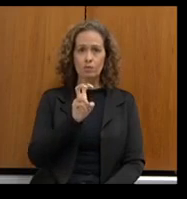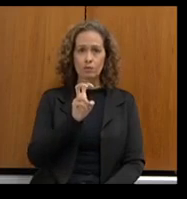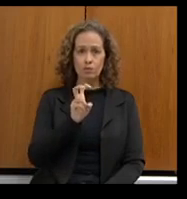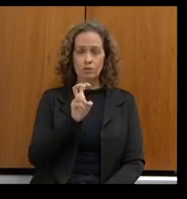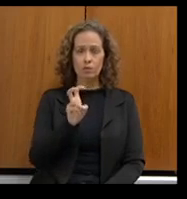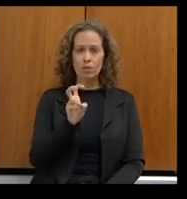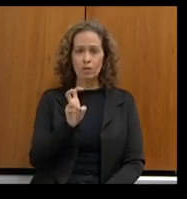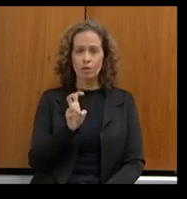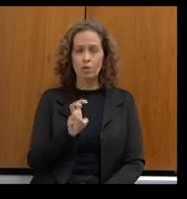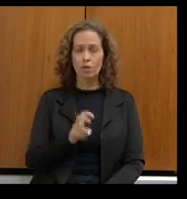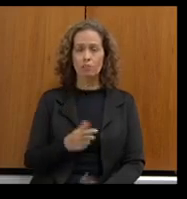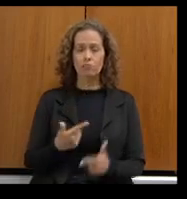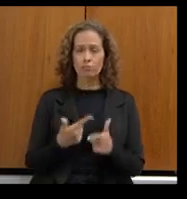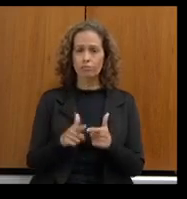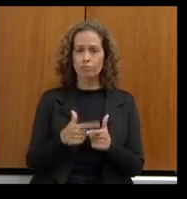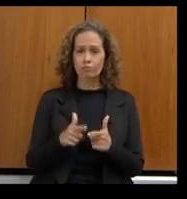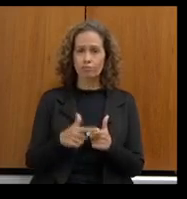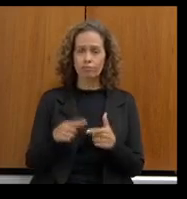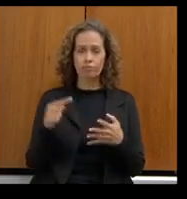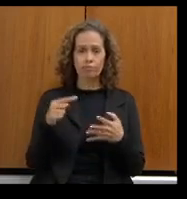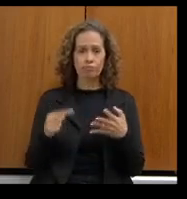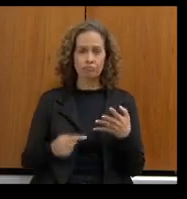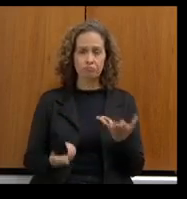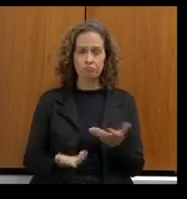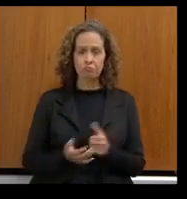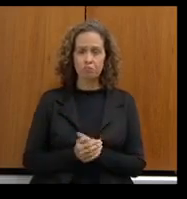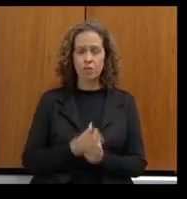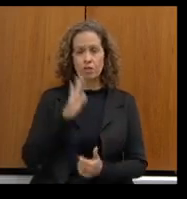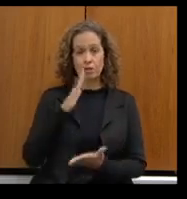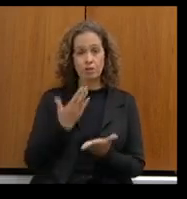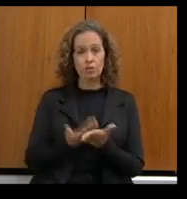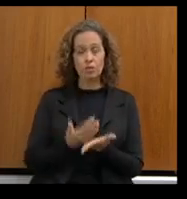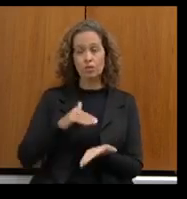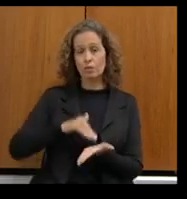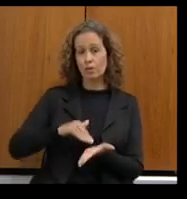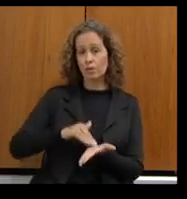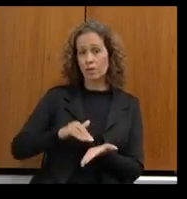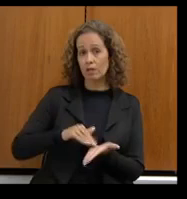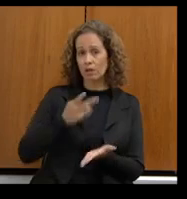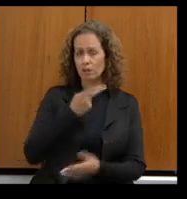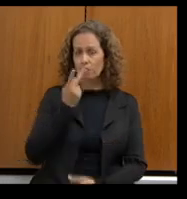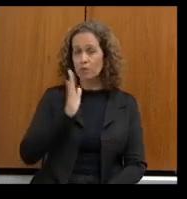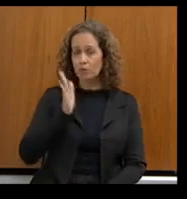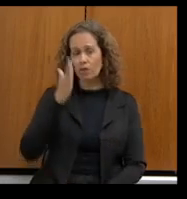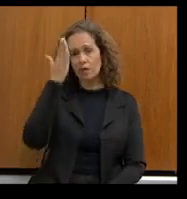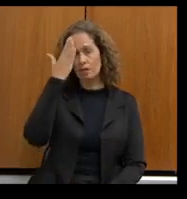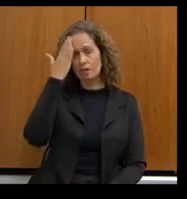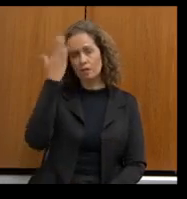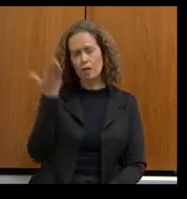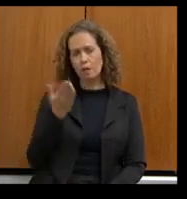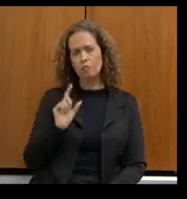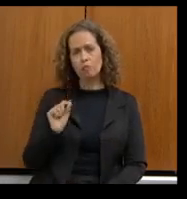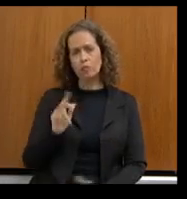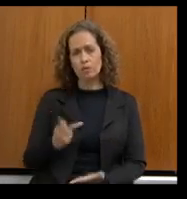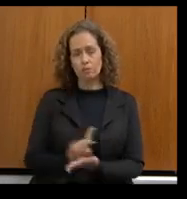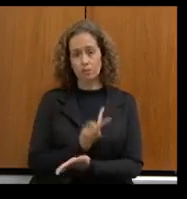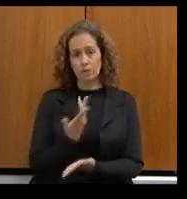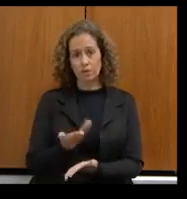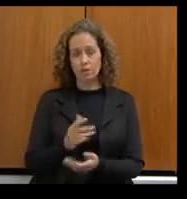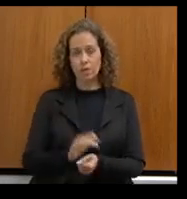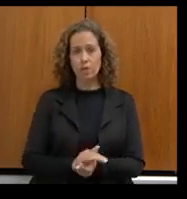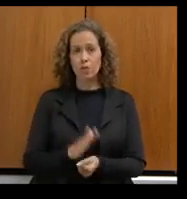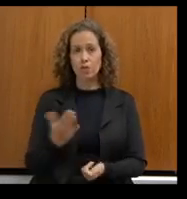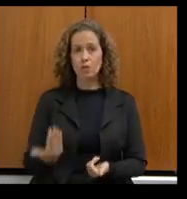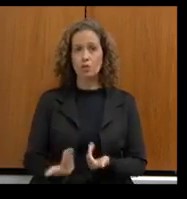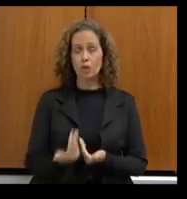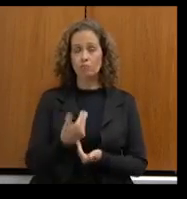Jason Ellis pé eu acredito que o secretário já tenha ciência do Pato é nós chegou até nós pela